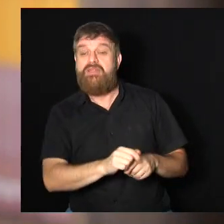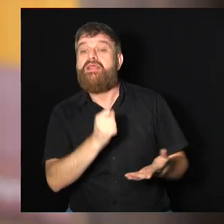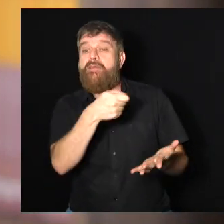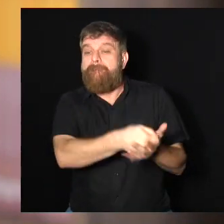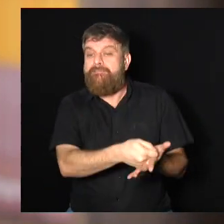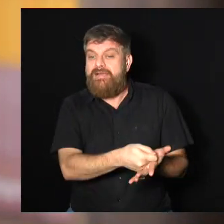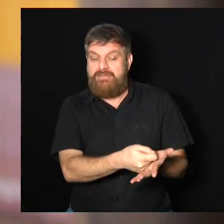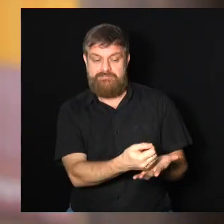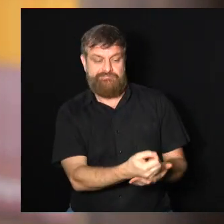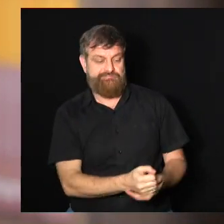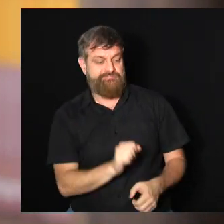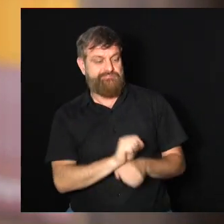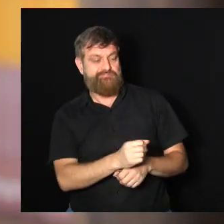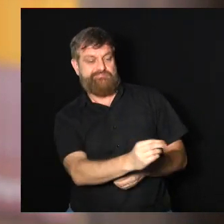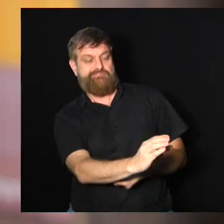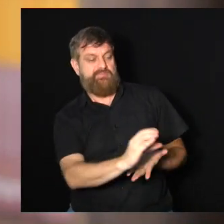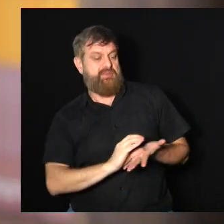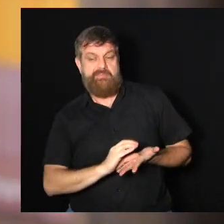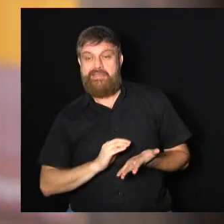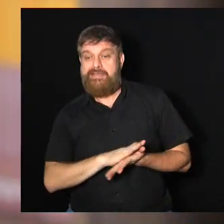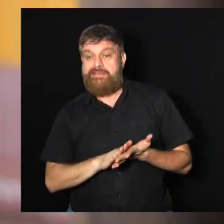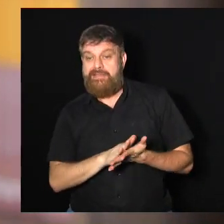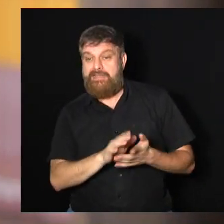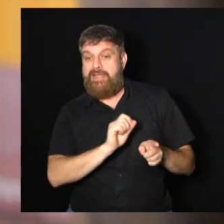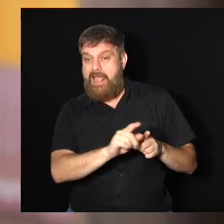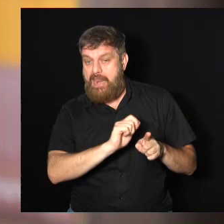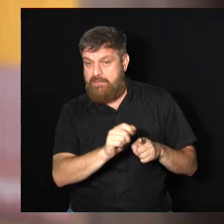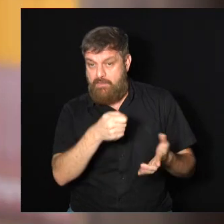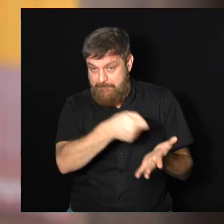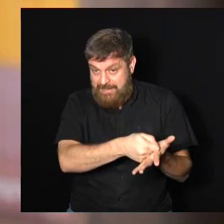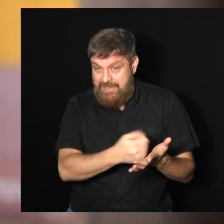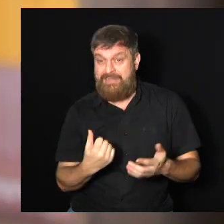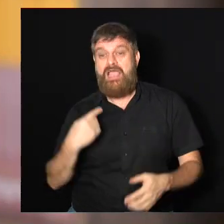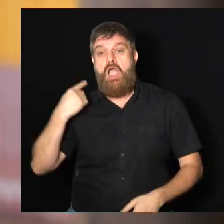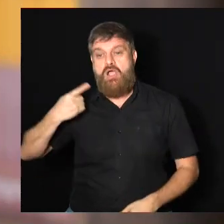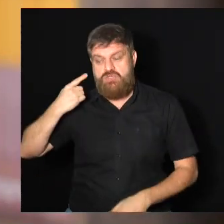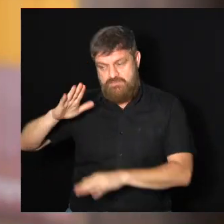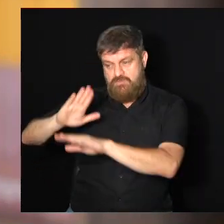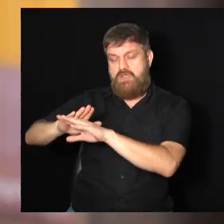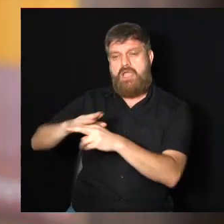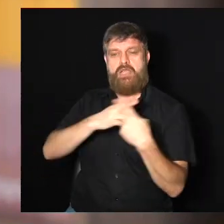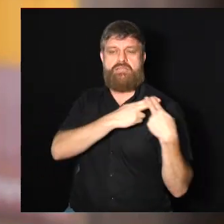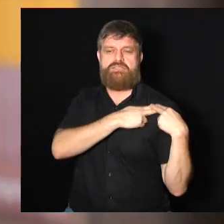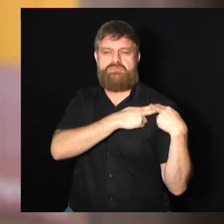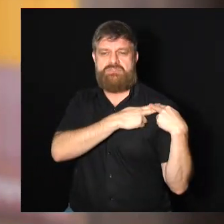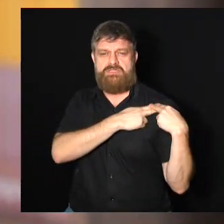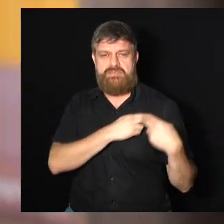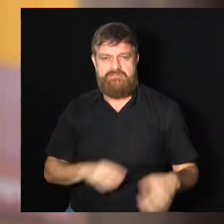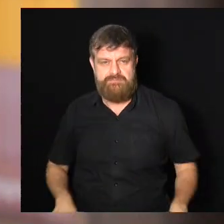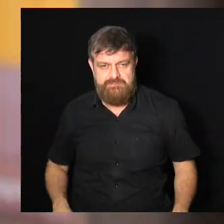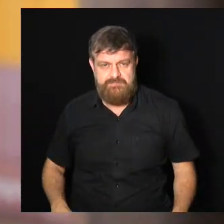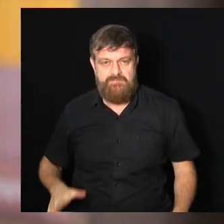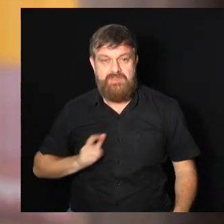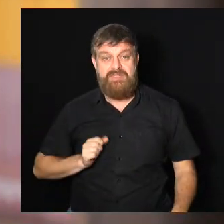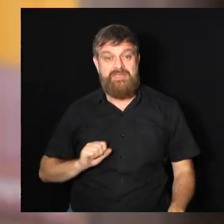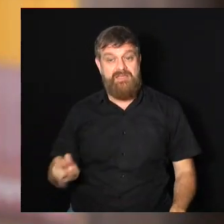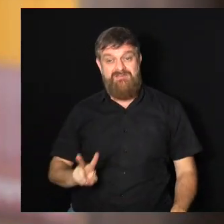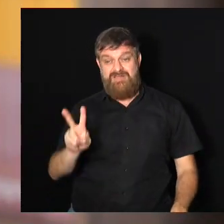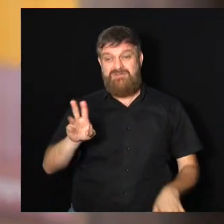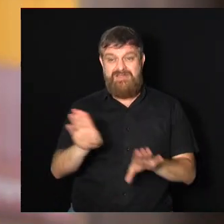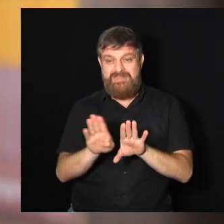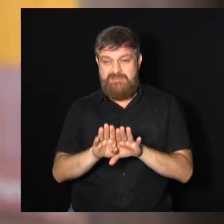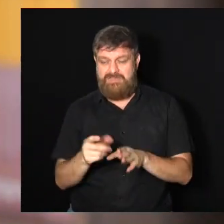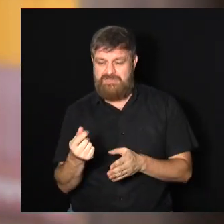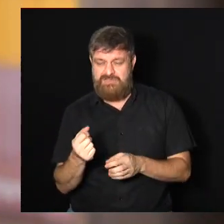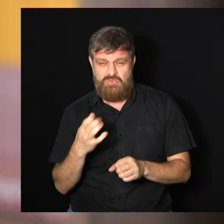não pagar o aluguel, então já tem um advogado que já faz isso já para você. E a vantagem é, o